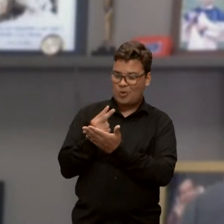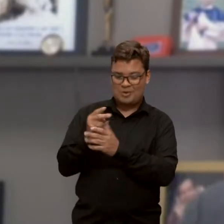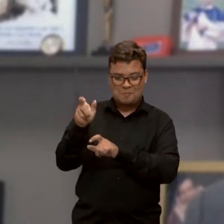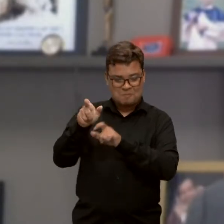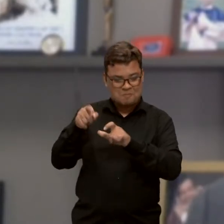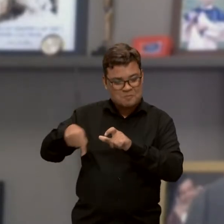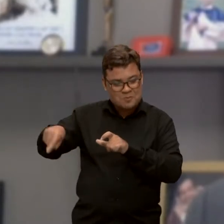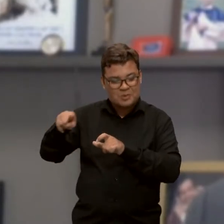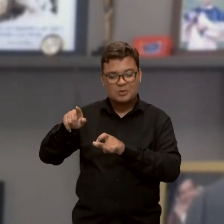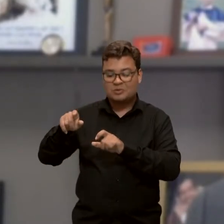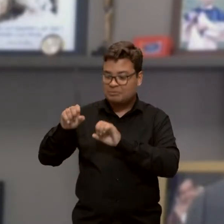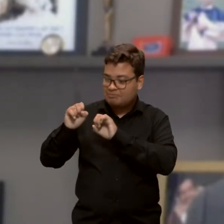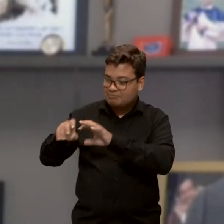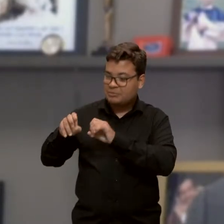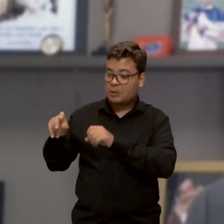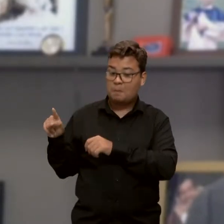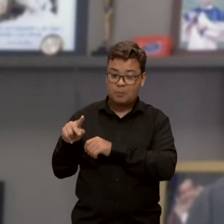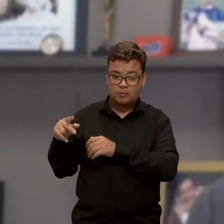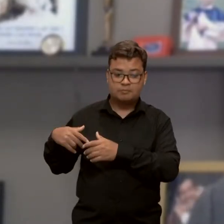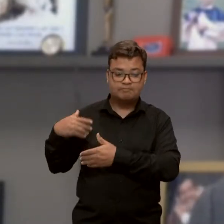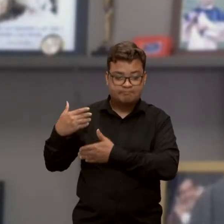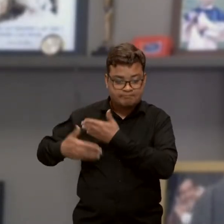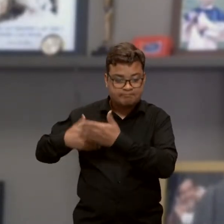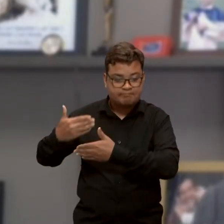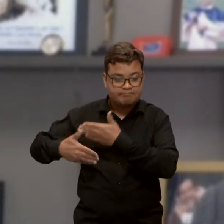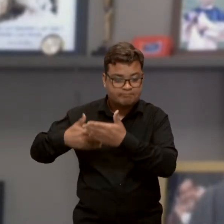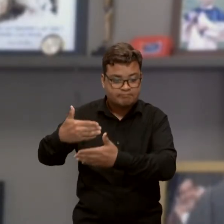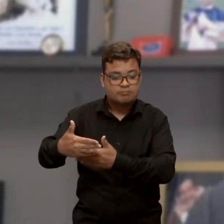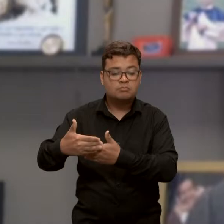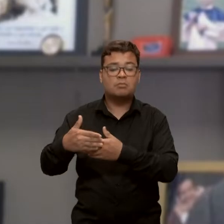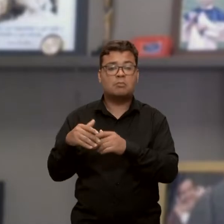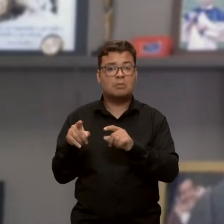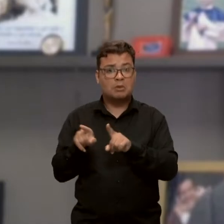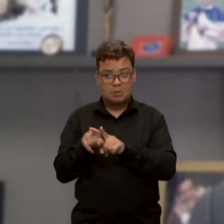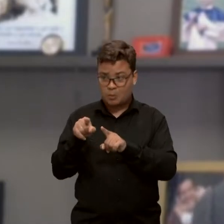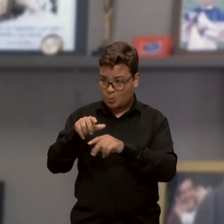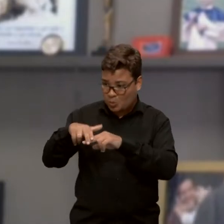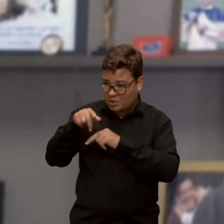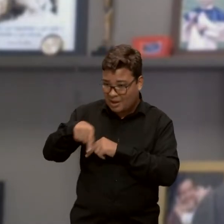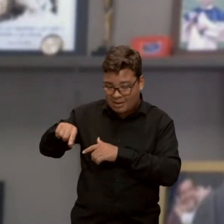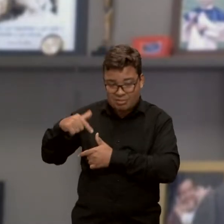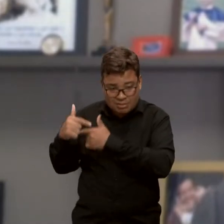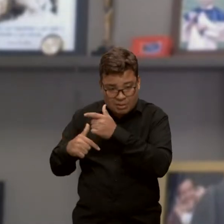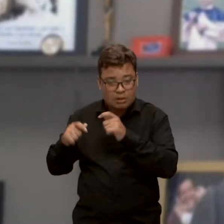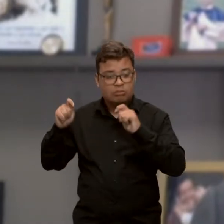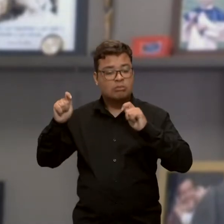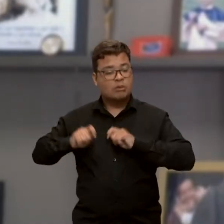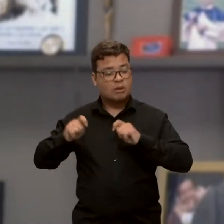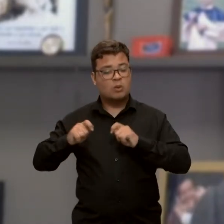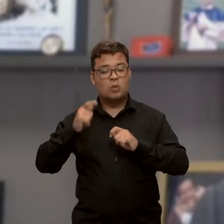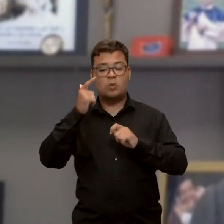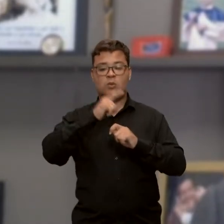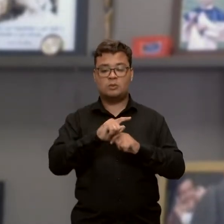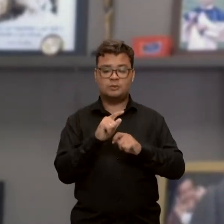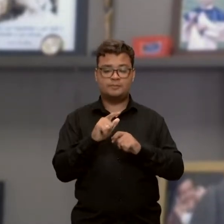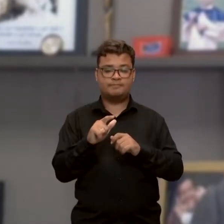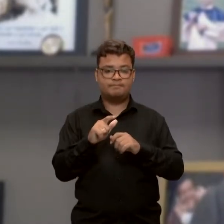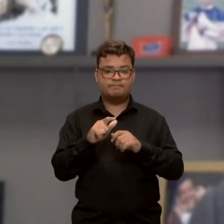de professores e que permitiram essa capilarização e